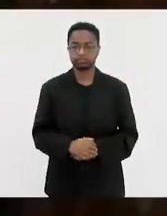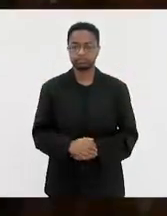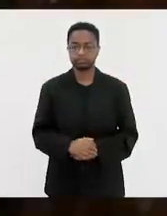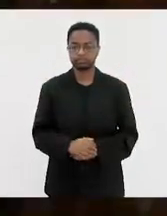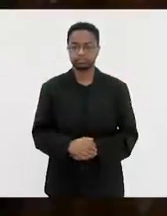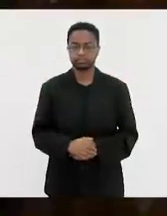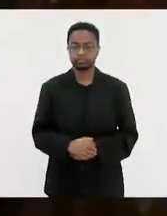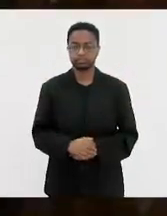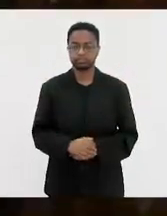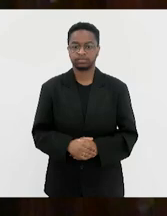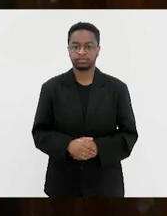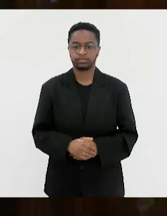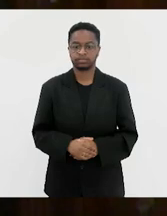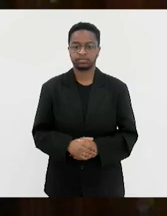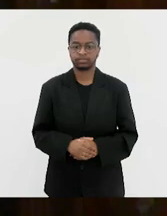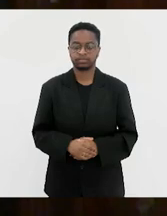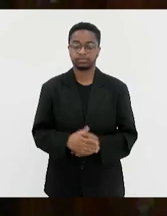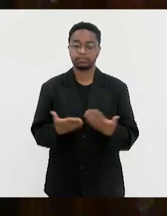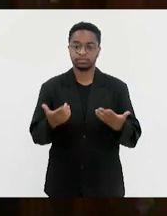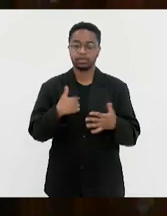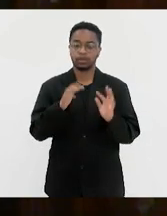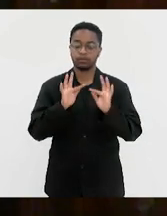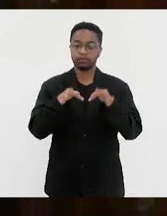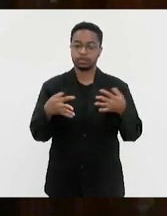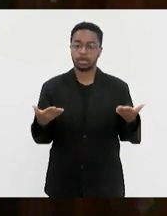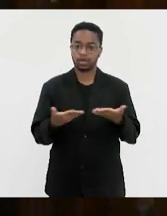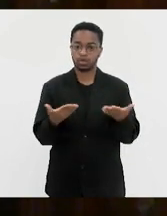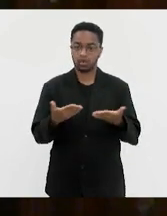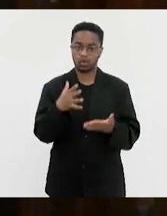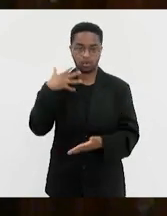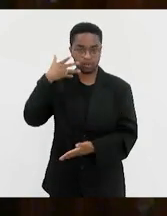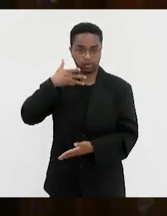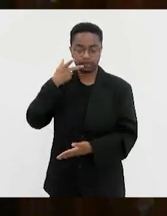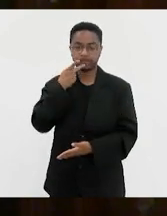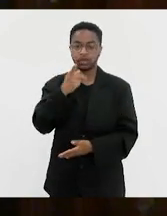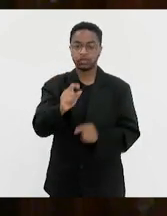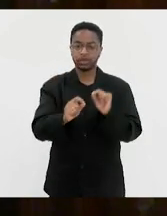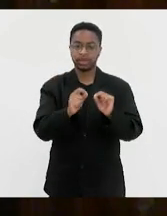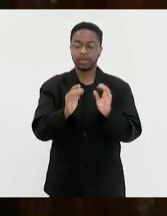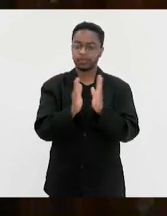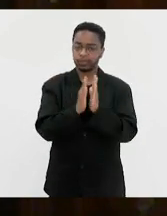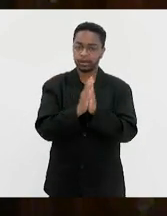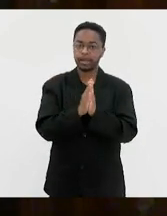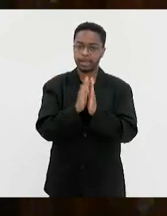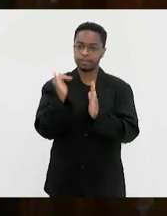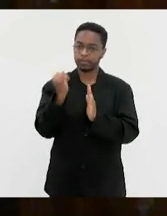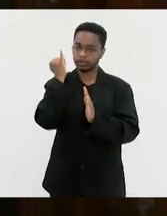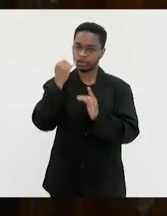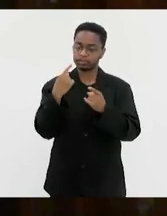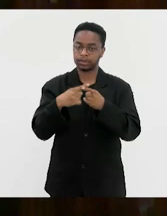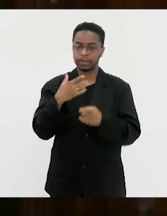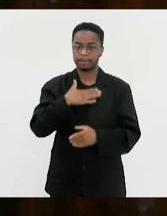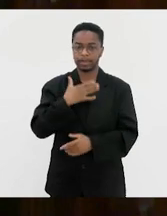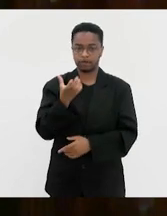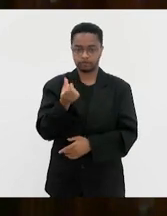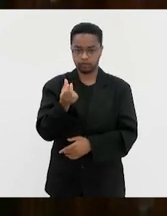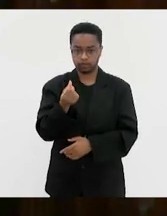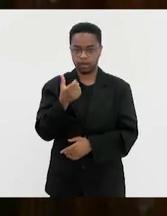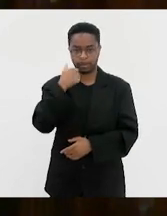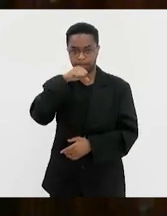Queria terminar essa fala dizendo que rezar vale a pena. A minha avó, a mãe dele, a dona